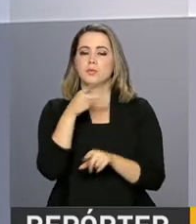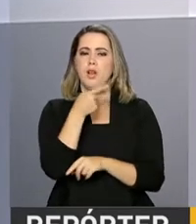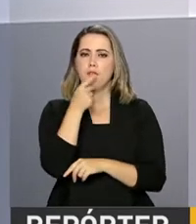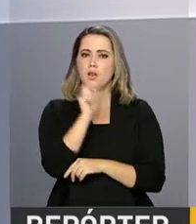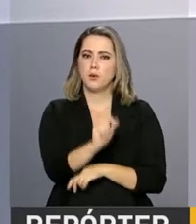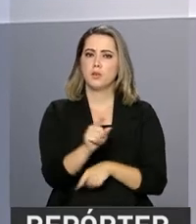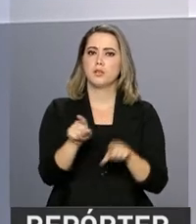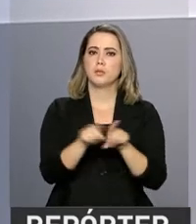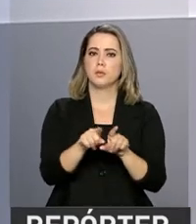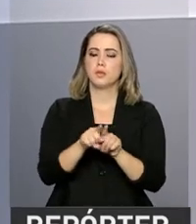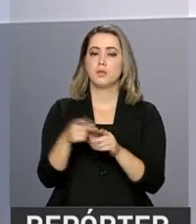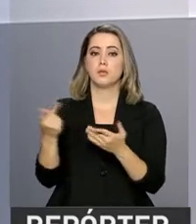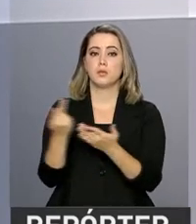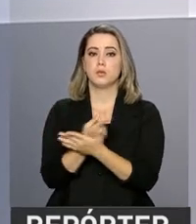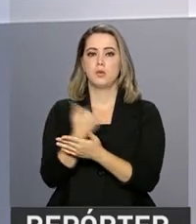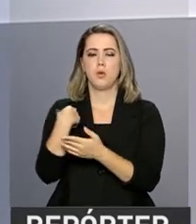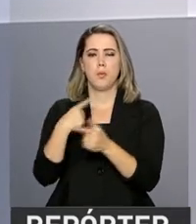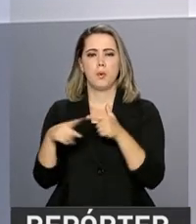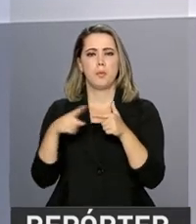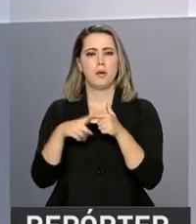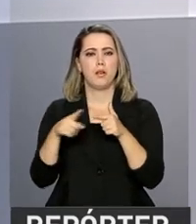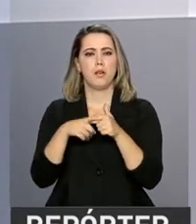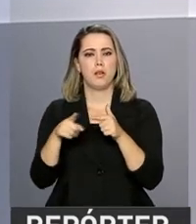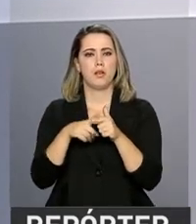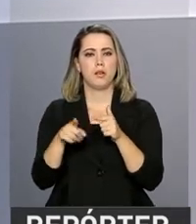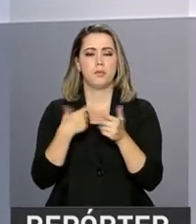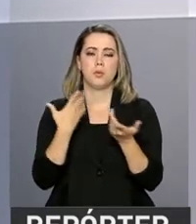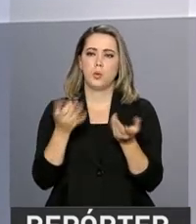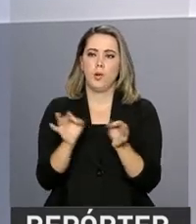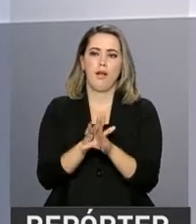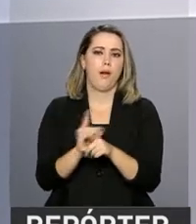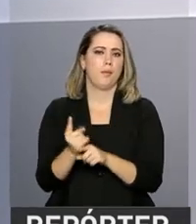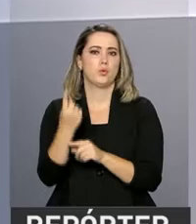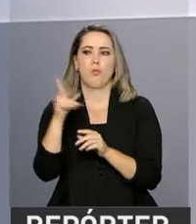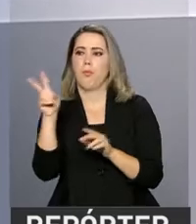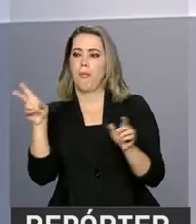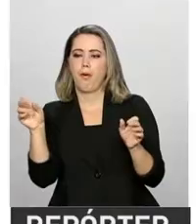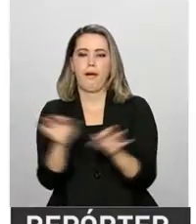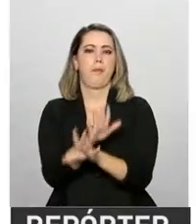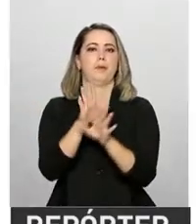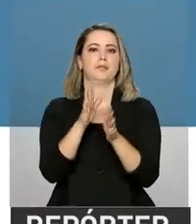ele disse também que os efeitos da recessão não desaparecem imediatamente